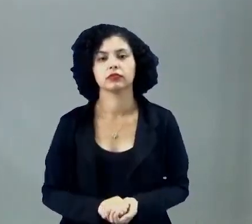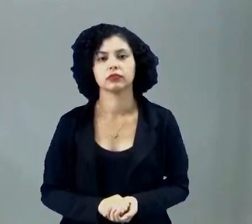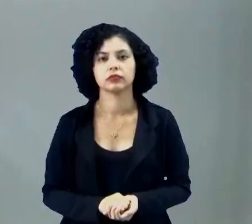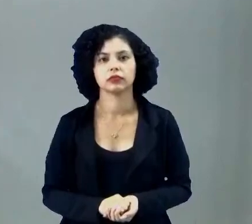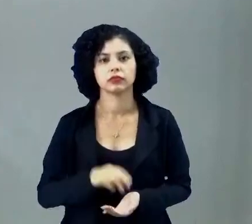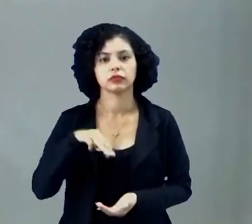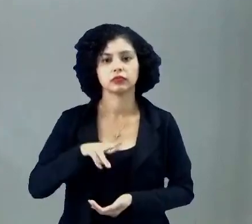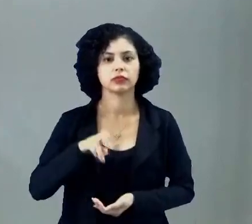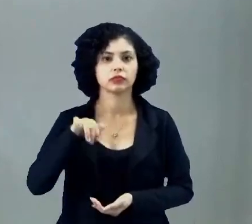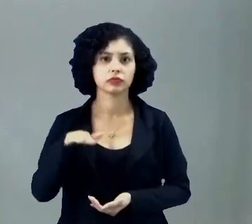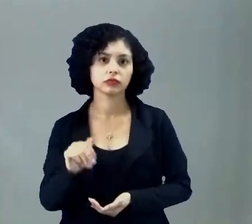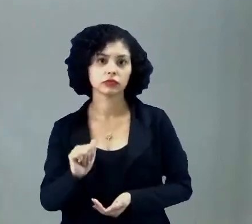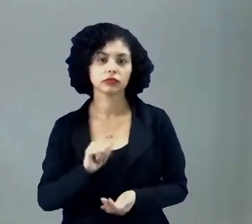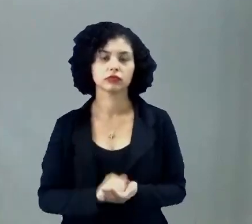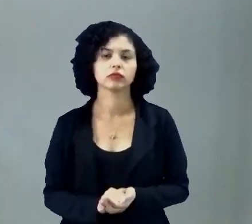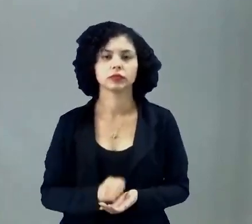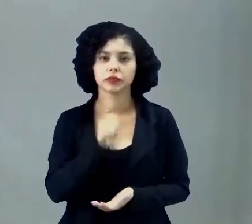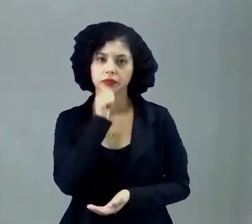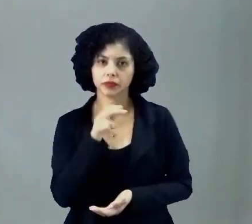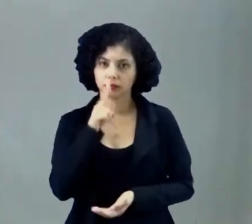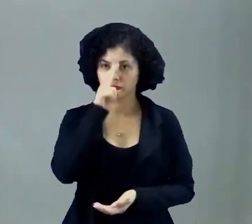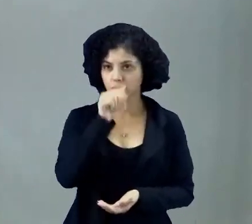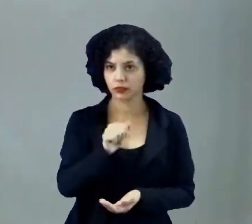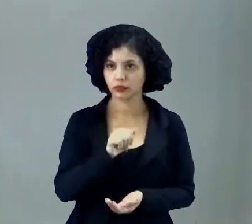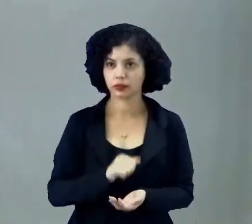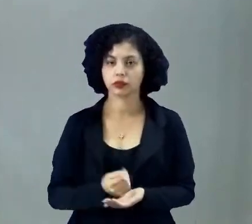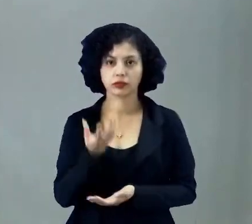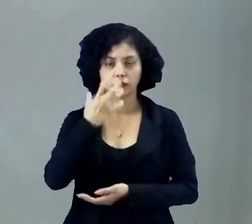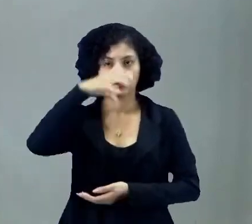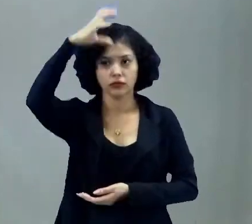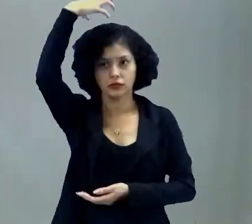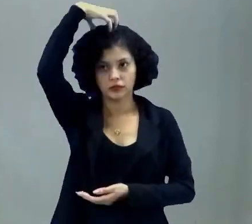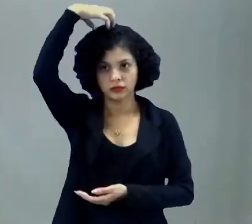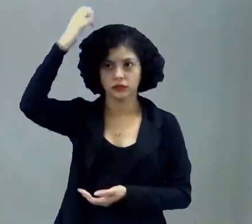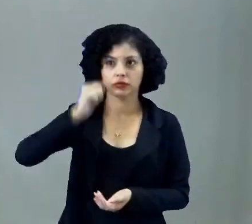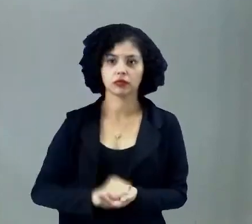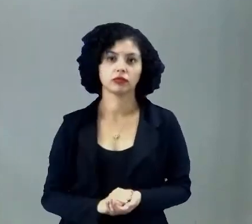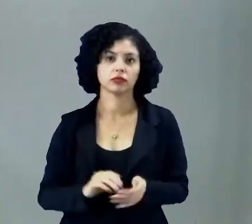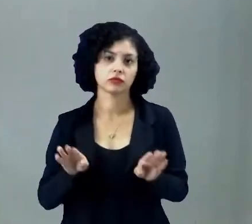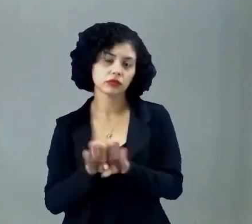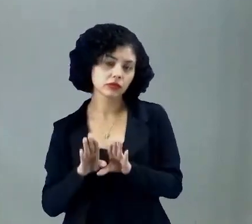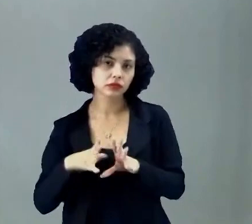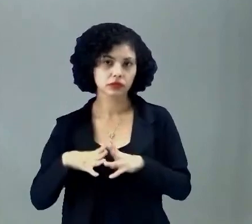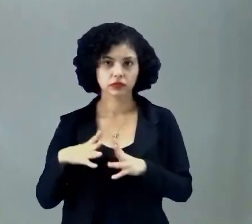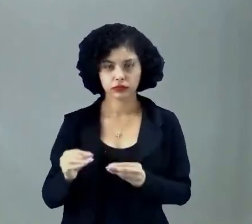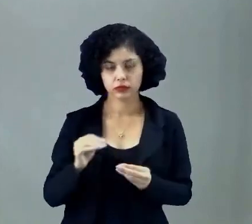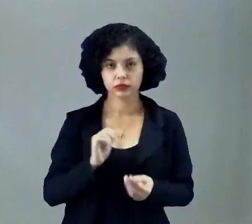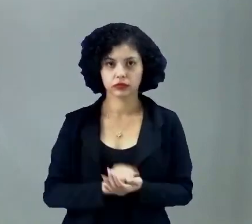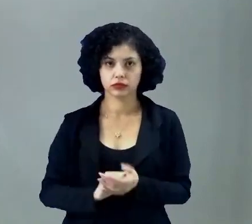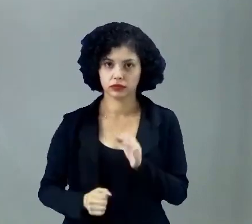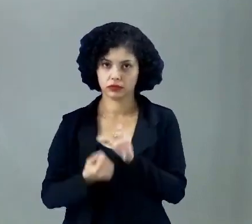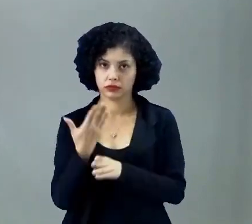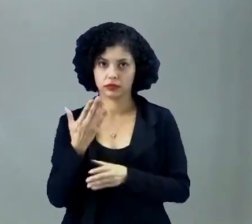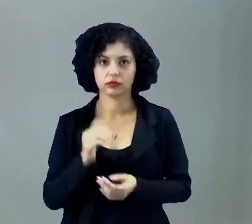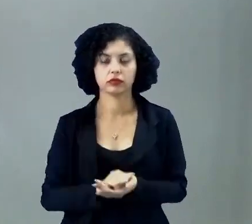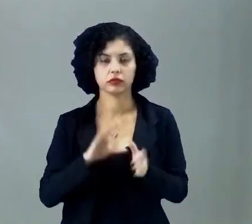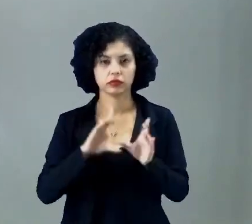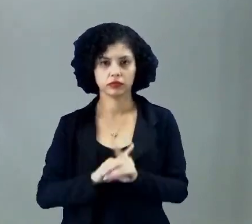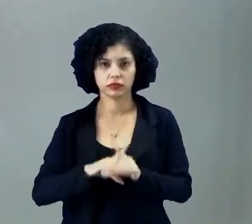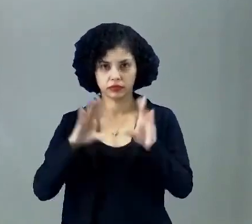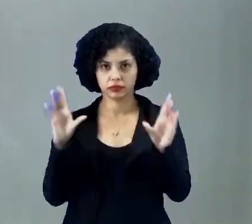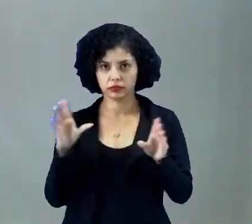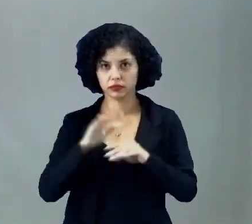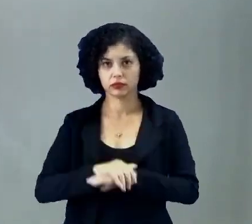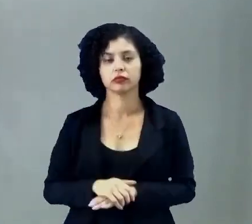essa monarquia absoluta, esse poder do rei, ele foi diluído para que assim pudesse surgir o Estado Democrático